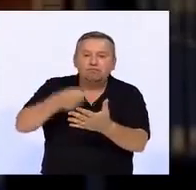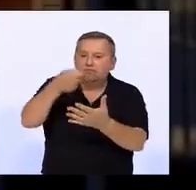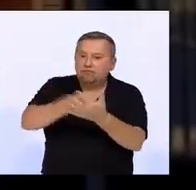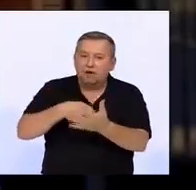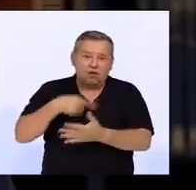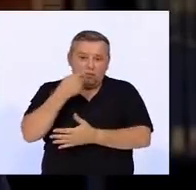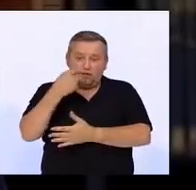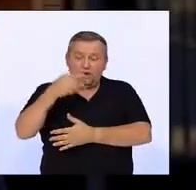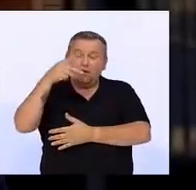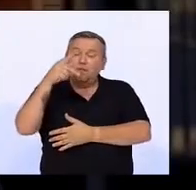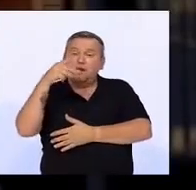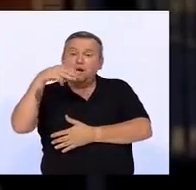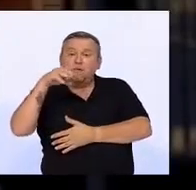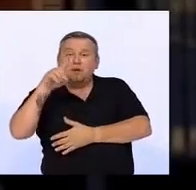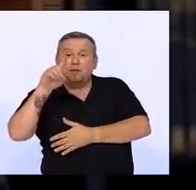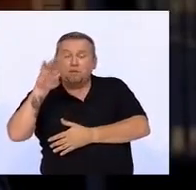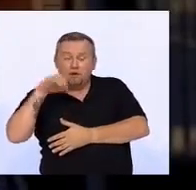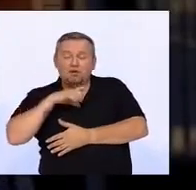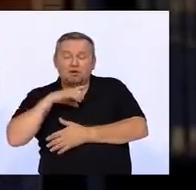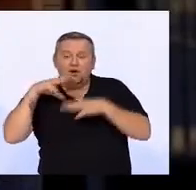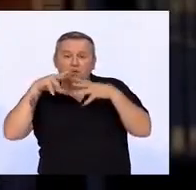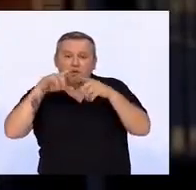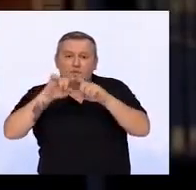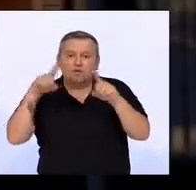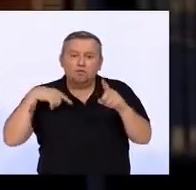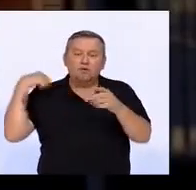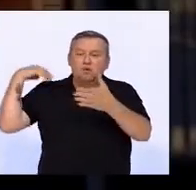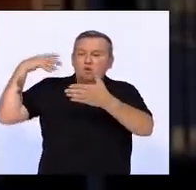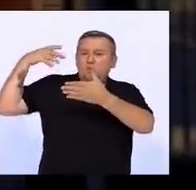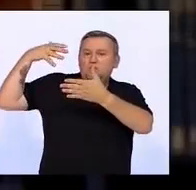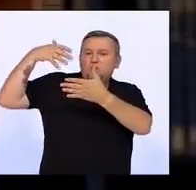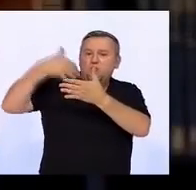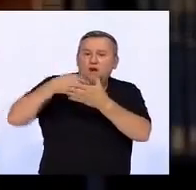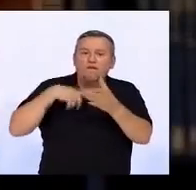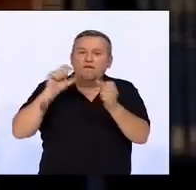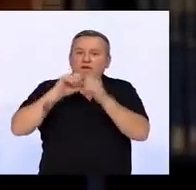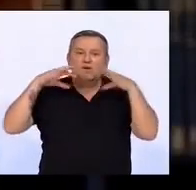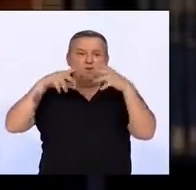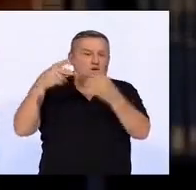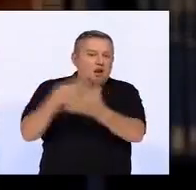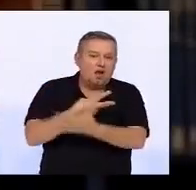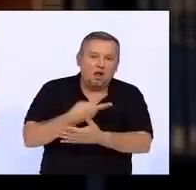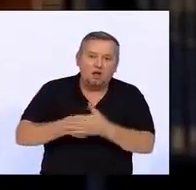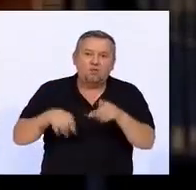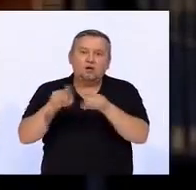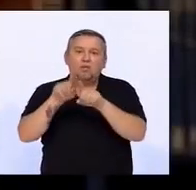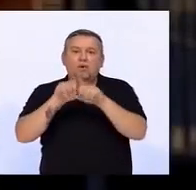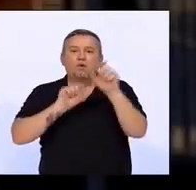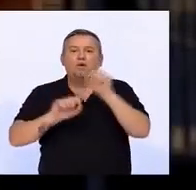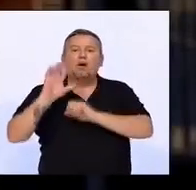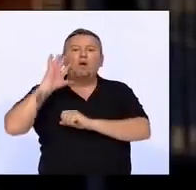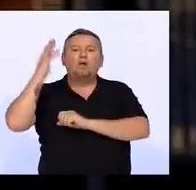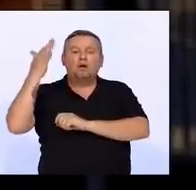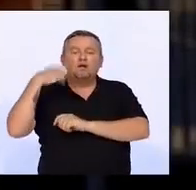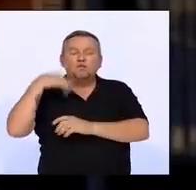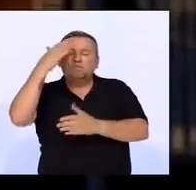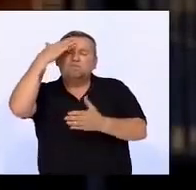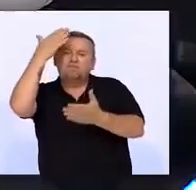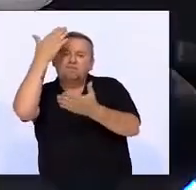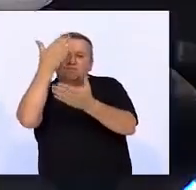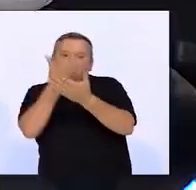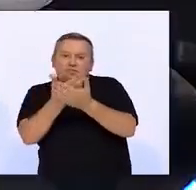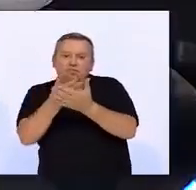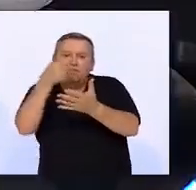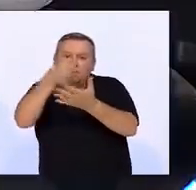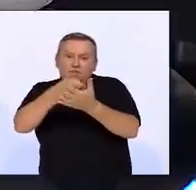só no PMDB, que tem tudo isso que tu disseste. Ao longo do tempo teve gente que fez tudo errado, mas que eu acredito que hoje a pressão, e